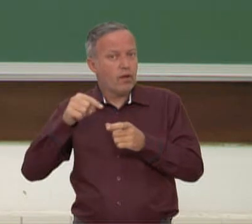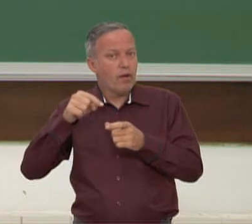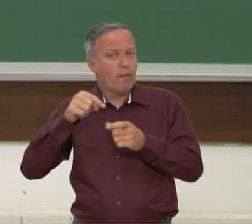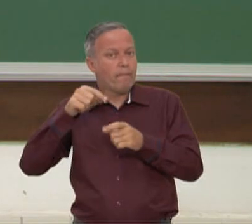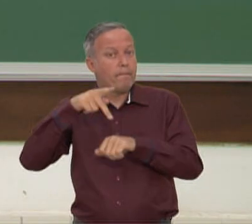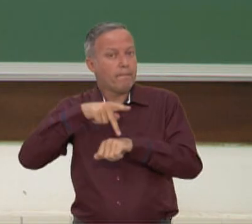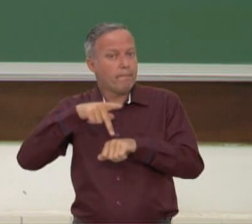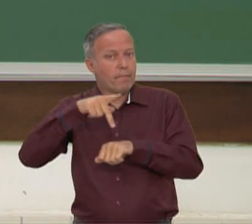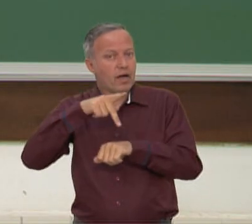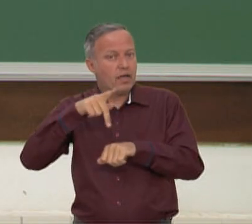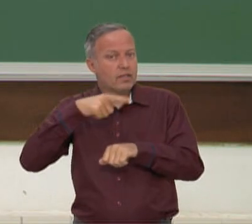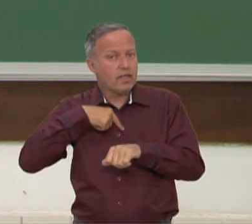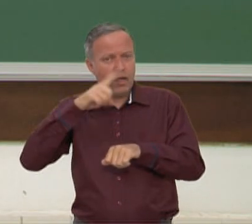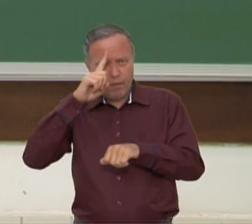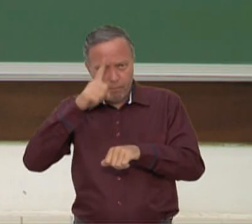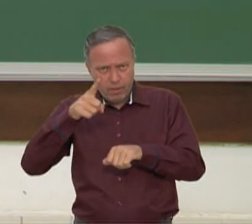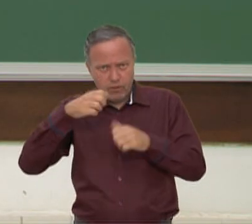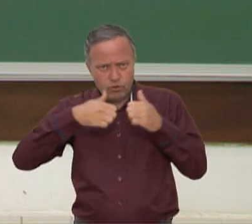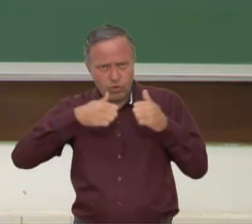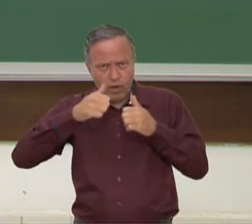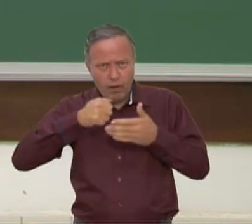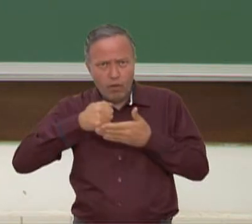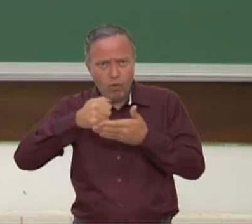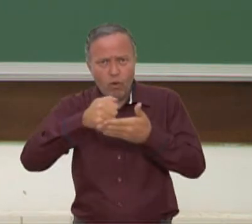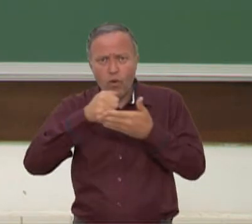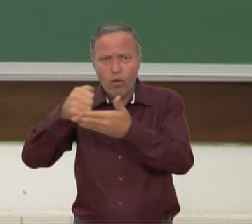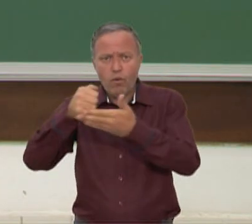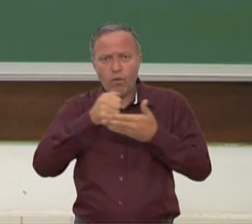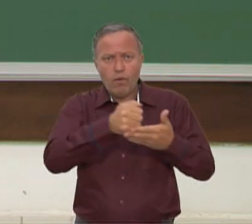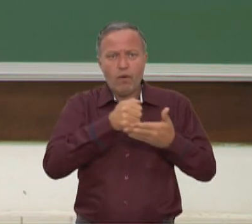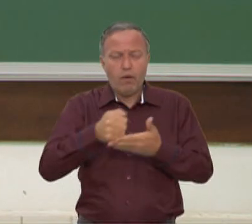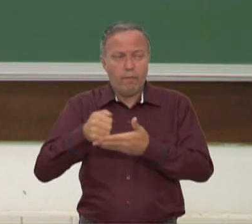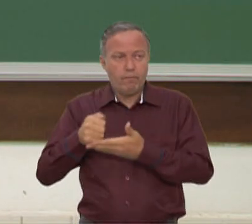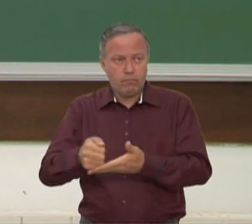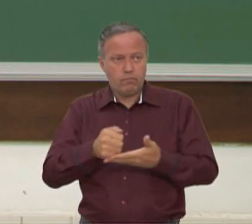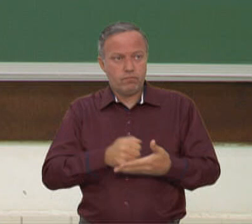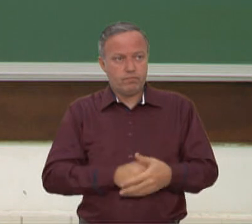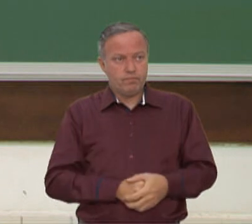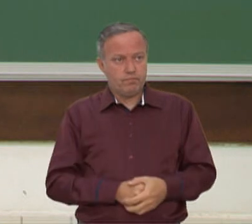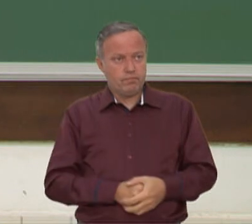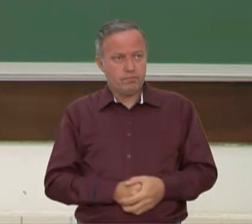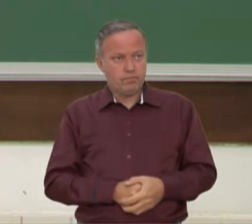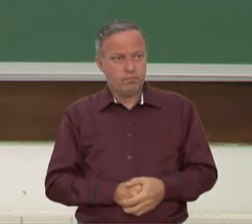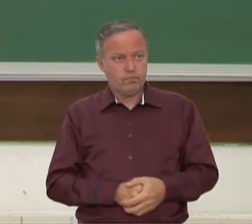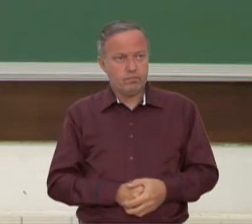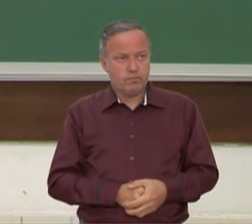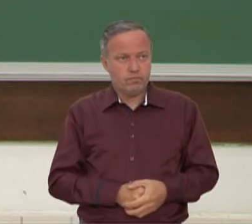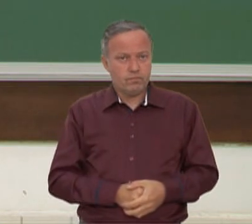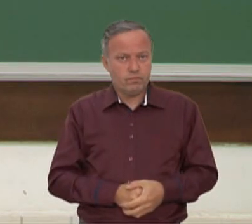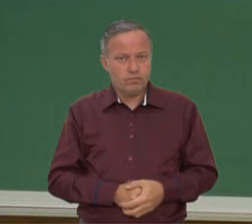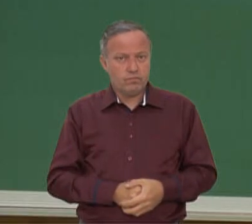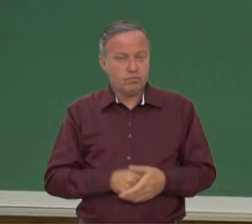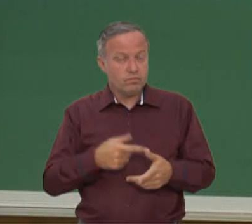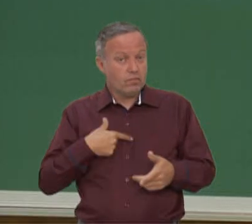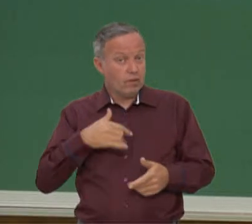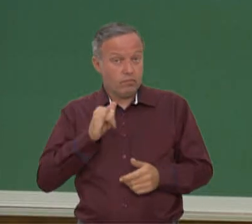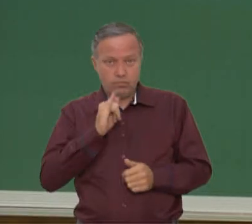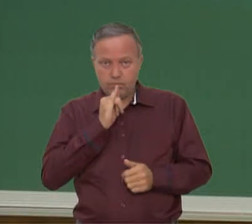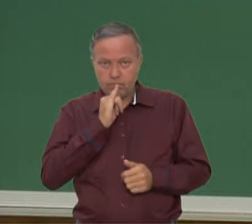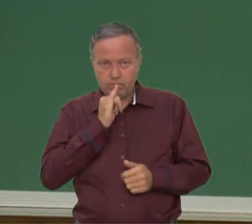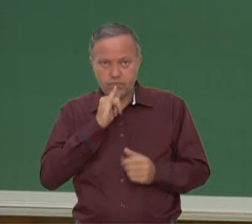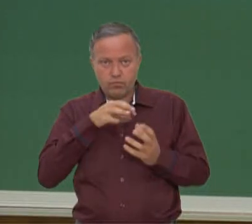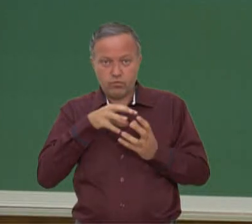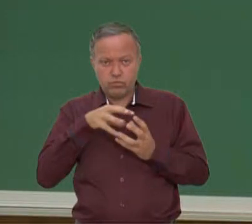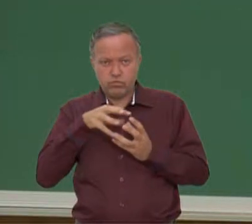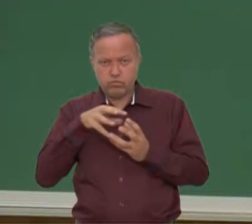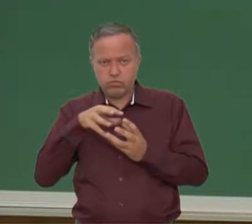afetando a dinâmica ali social das regiões aonde ela se instala, certo? Então, mas é um grande exemplo da